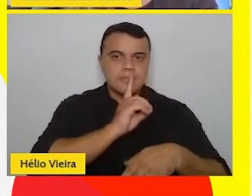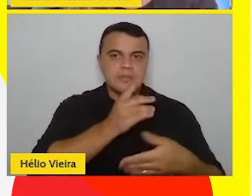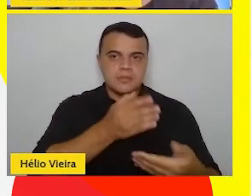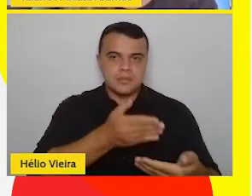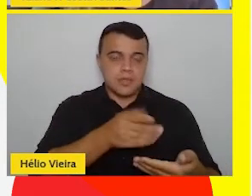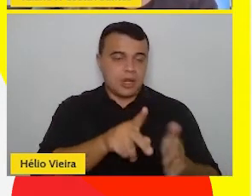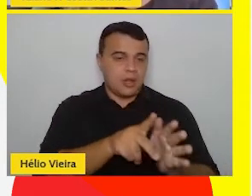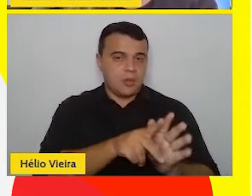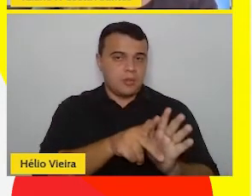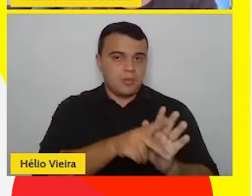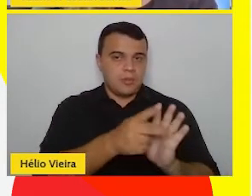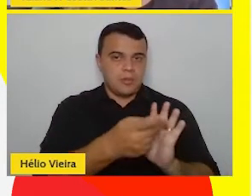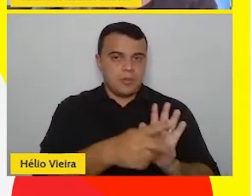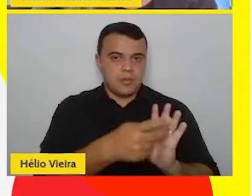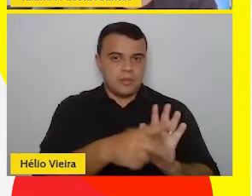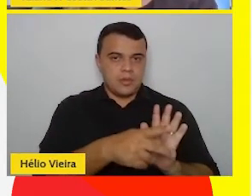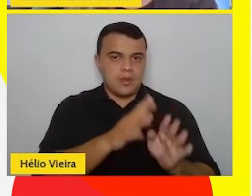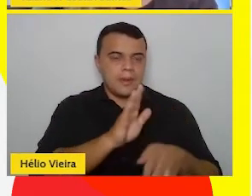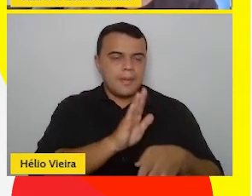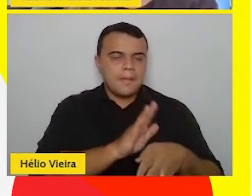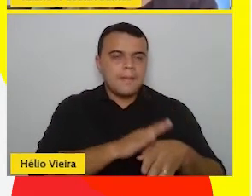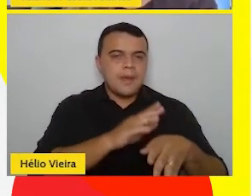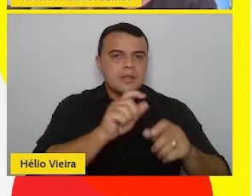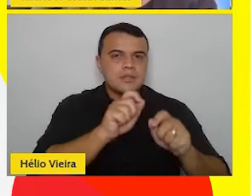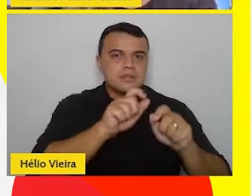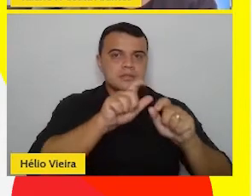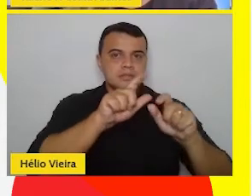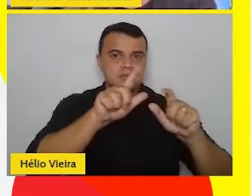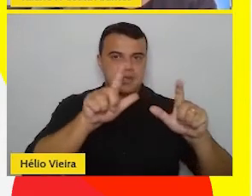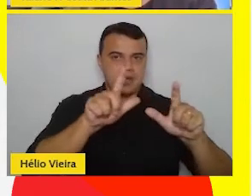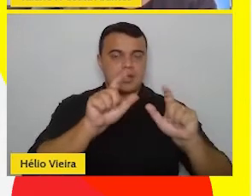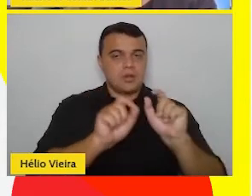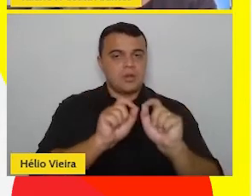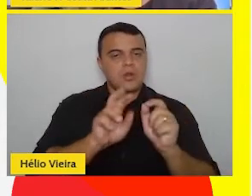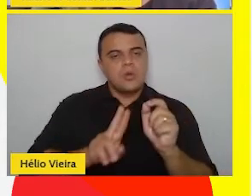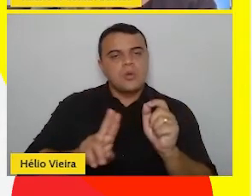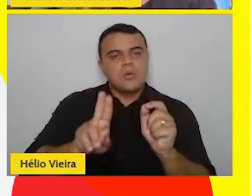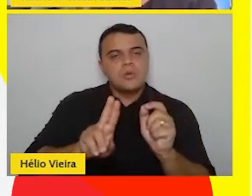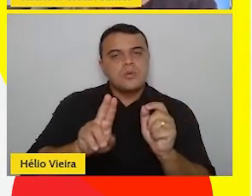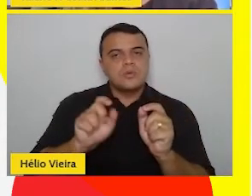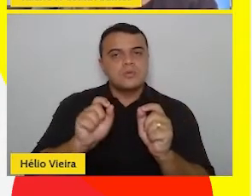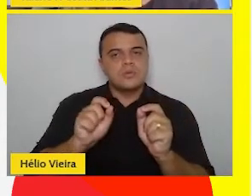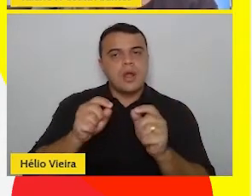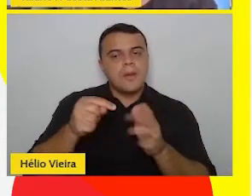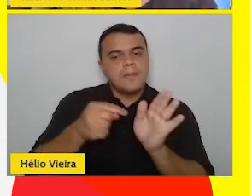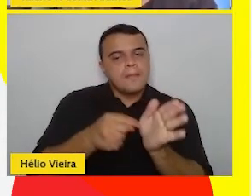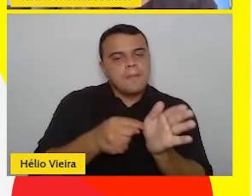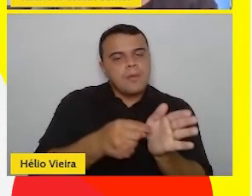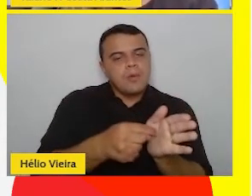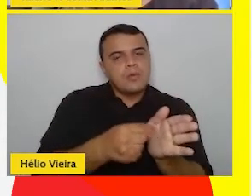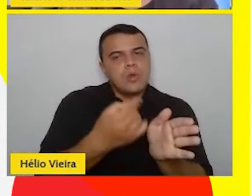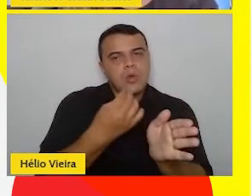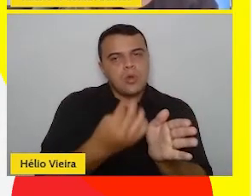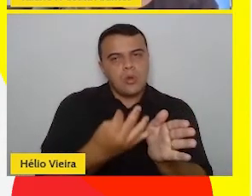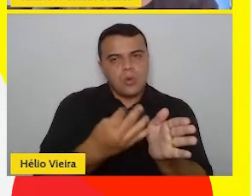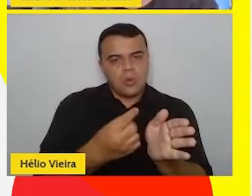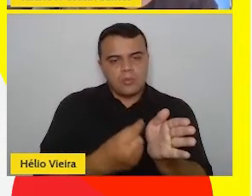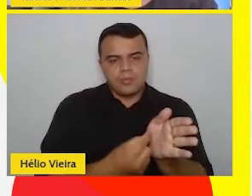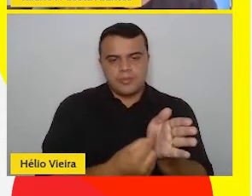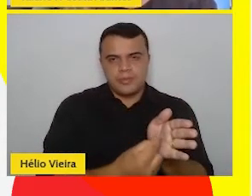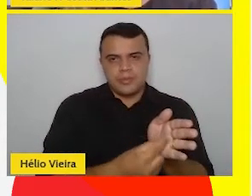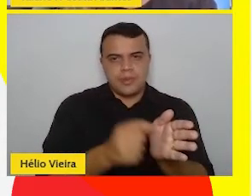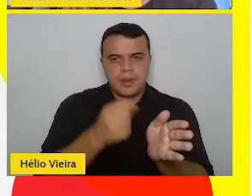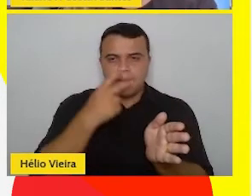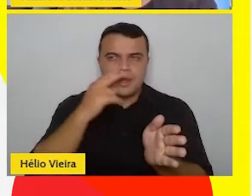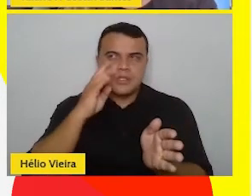são partes mais claras. Então, ele utiliza os pontos com as cores para trazer a